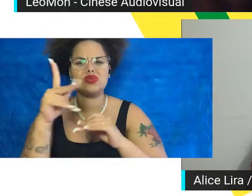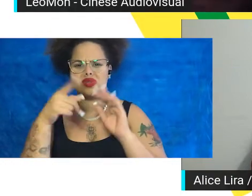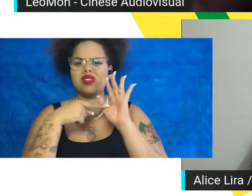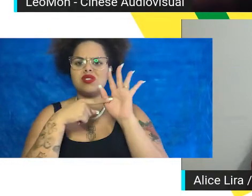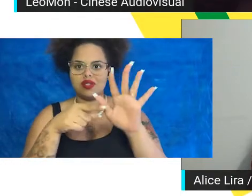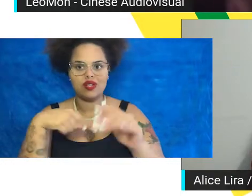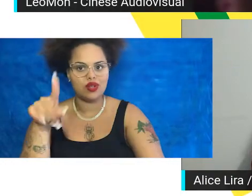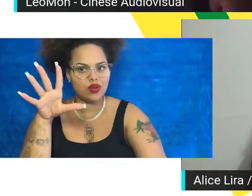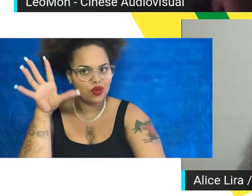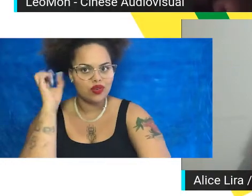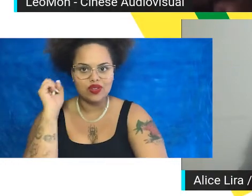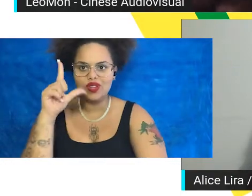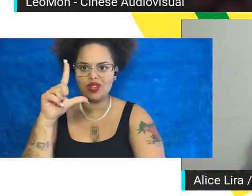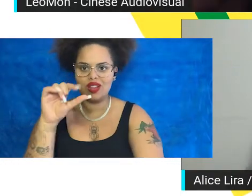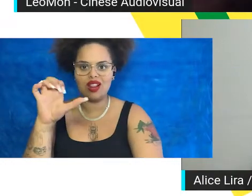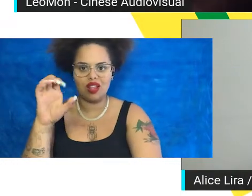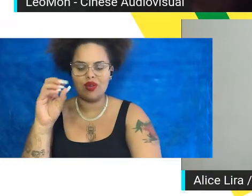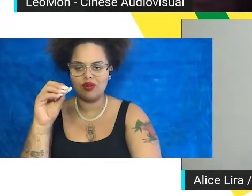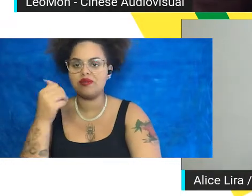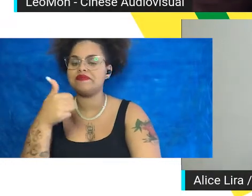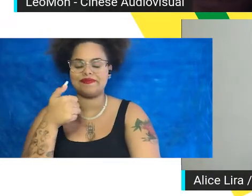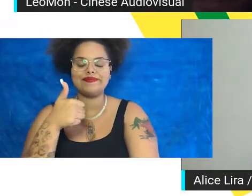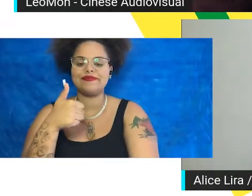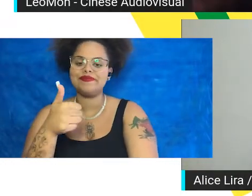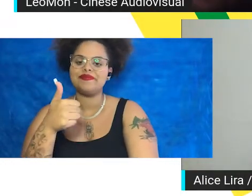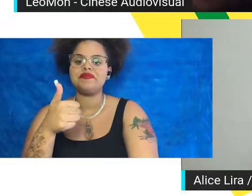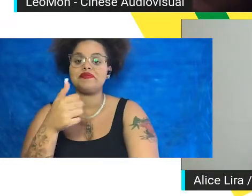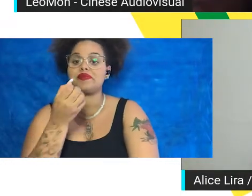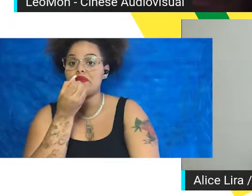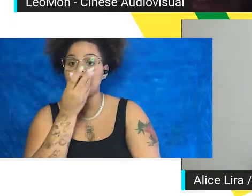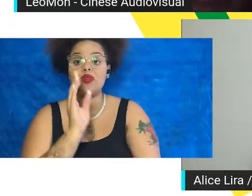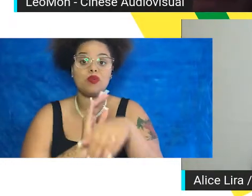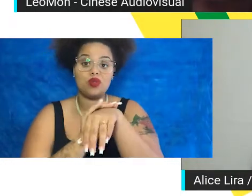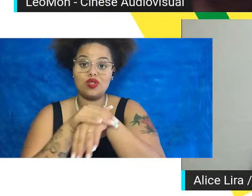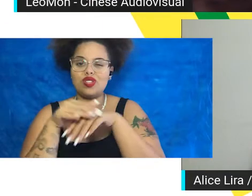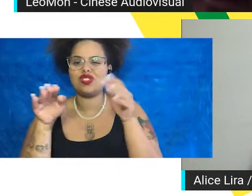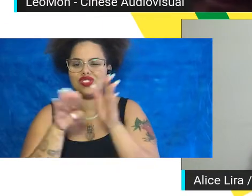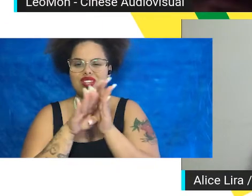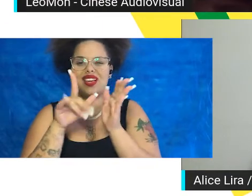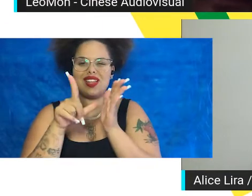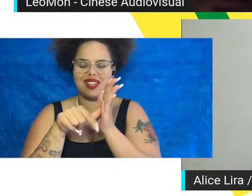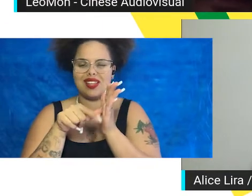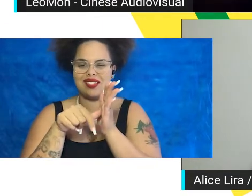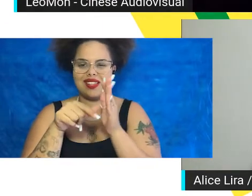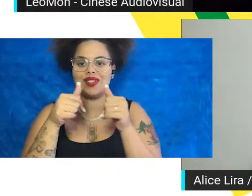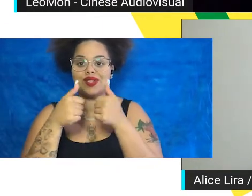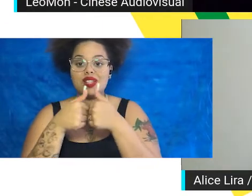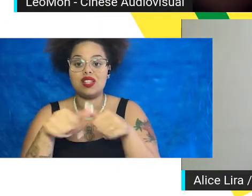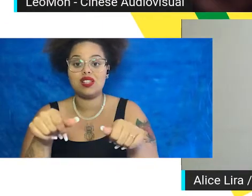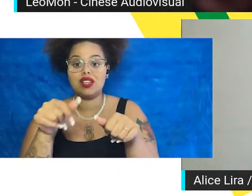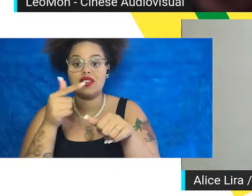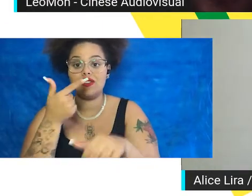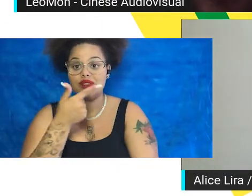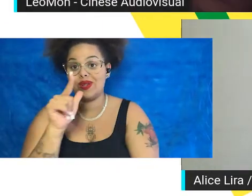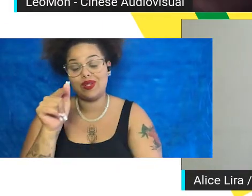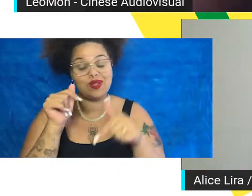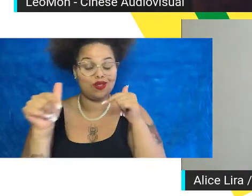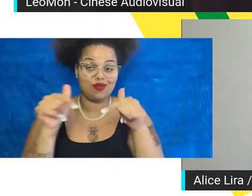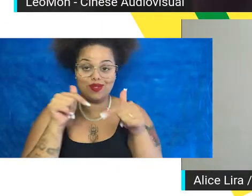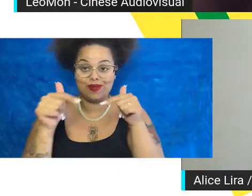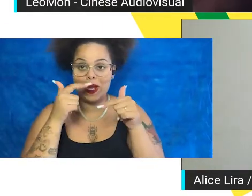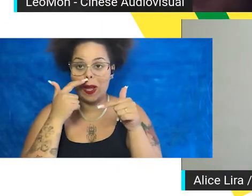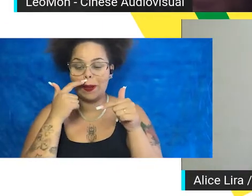me ouvindo? Sim. Massa. Boa noite, gente. Cheguei atrasado, tava no outro job